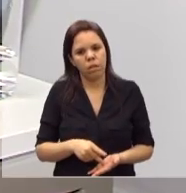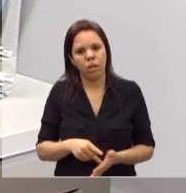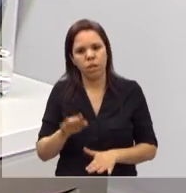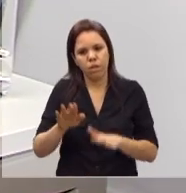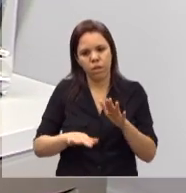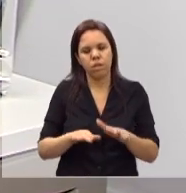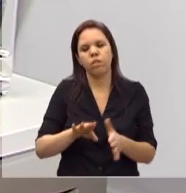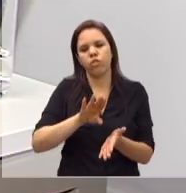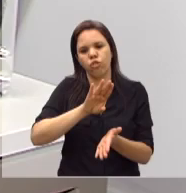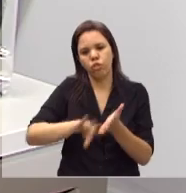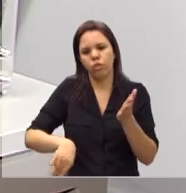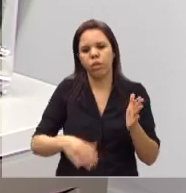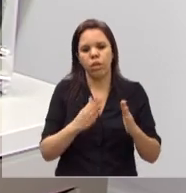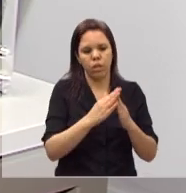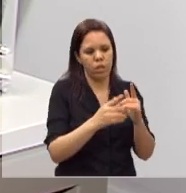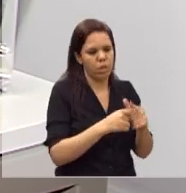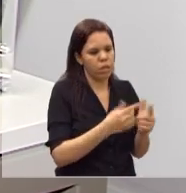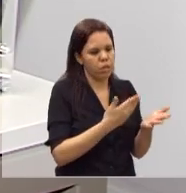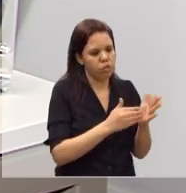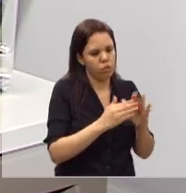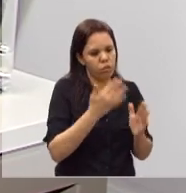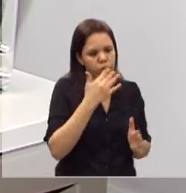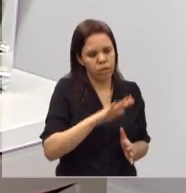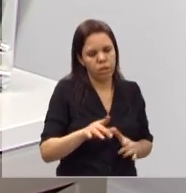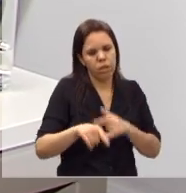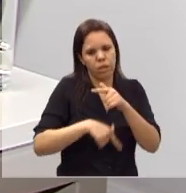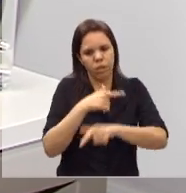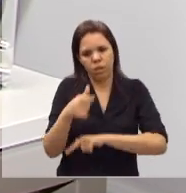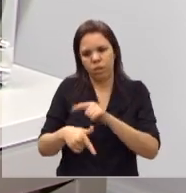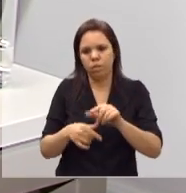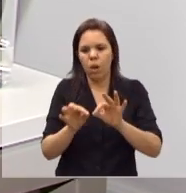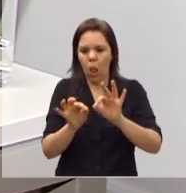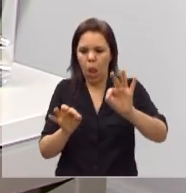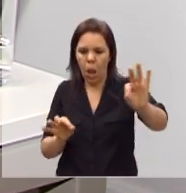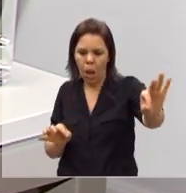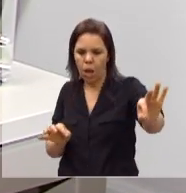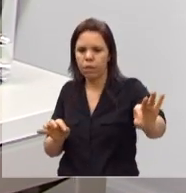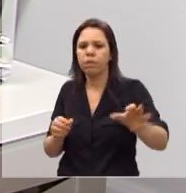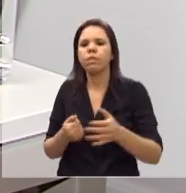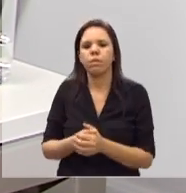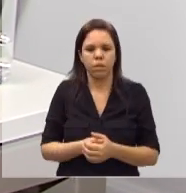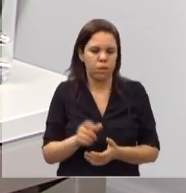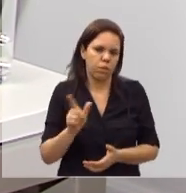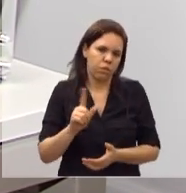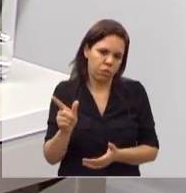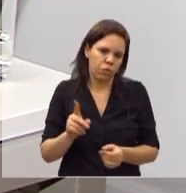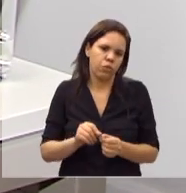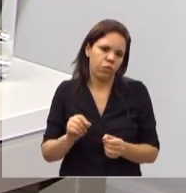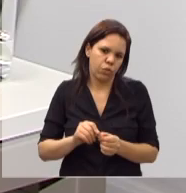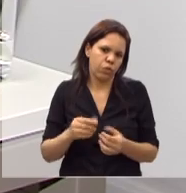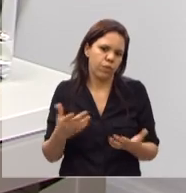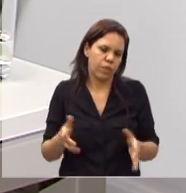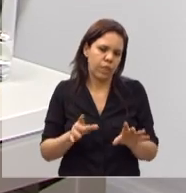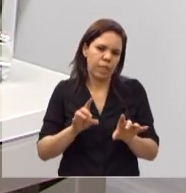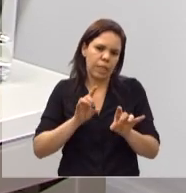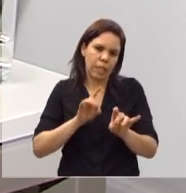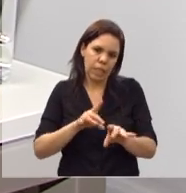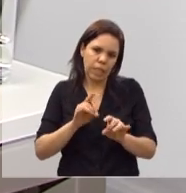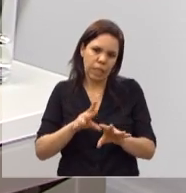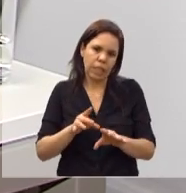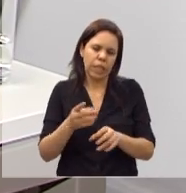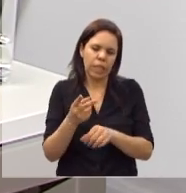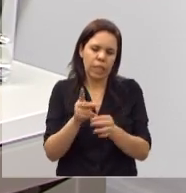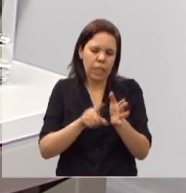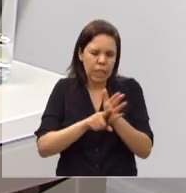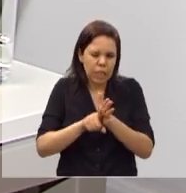as igrejas, as creches, onde a gente trabalhou para liberar, para zerar essa distância. Claro que eu fiz todo o embasamento técnico, procurei o Corpo